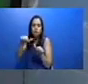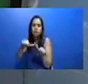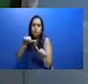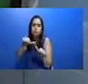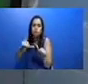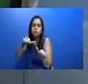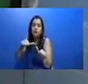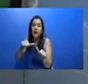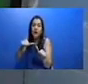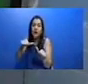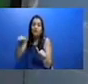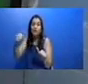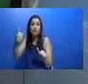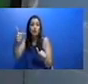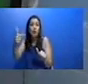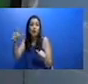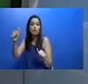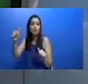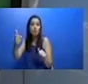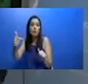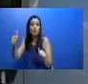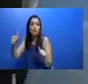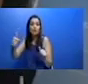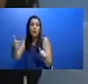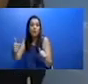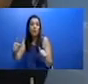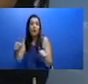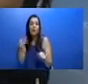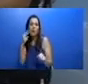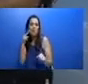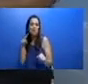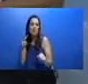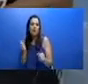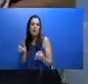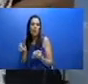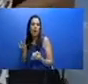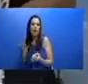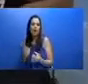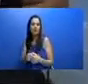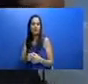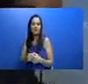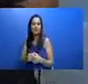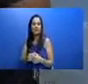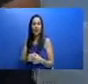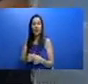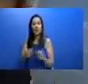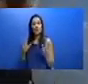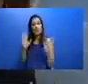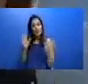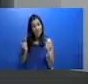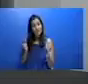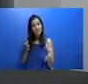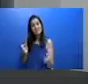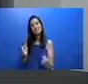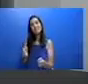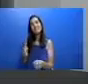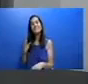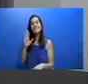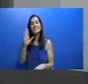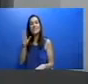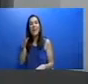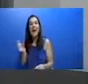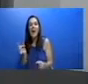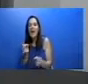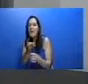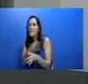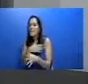de 12 em 12 para descobrir quantas dúzias. Então, nós chegamos ao final de mais uma videoaula. Se você